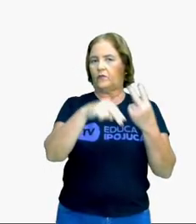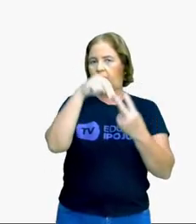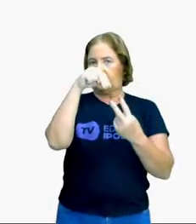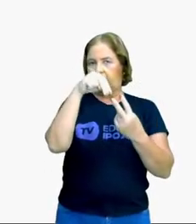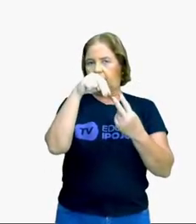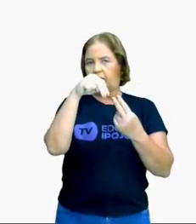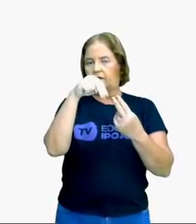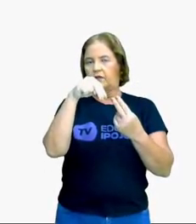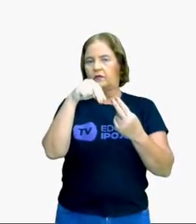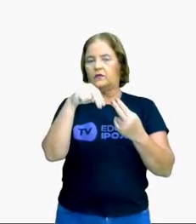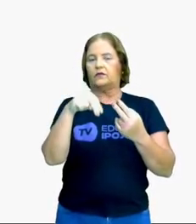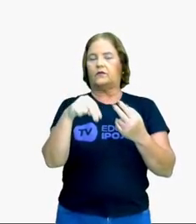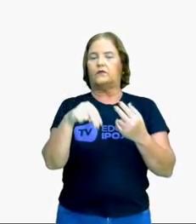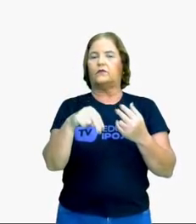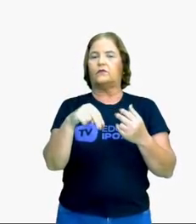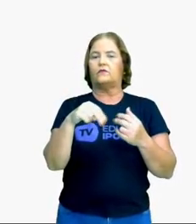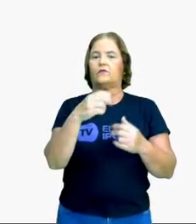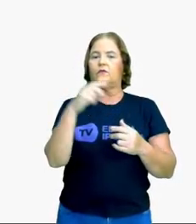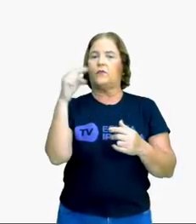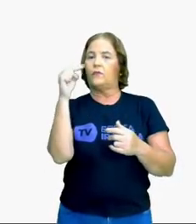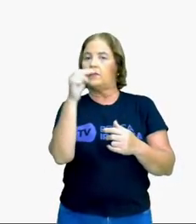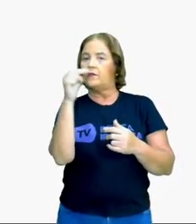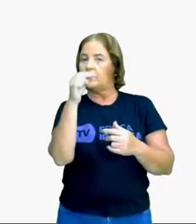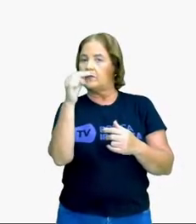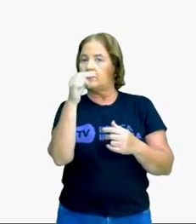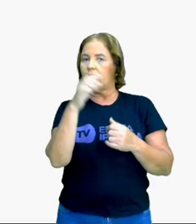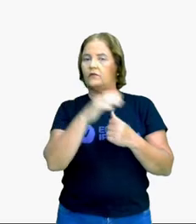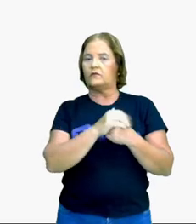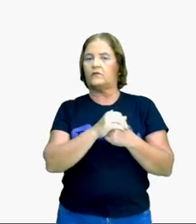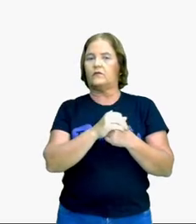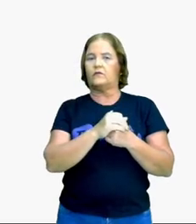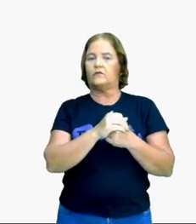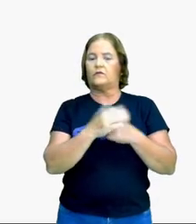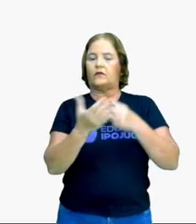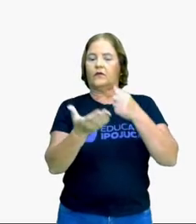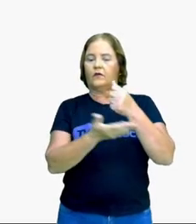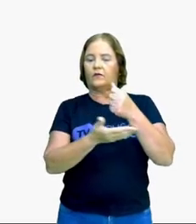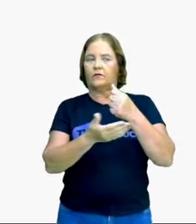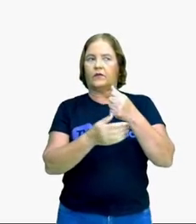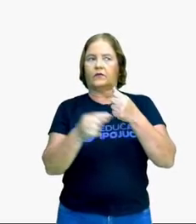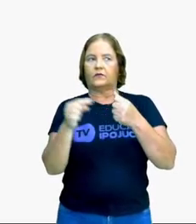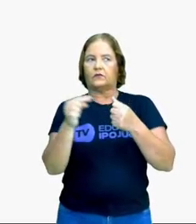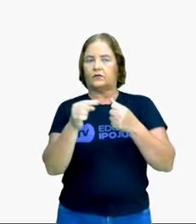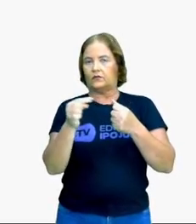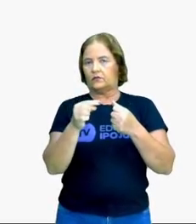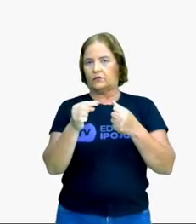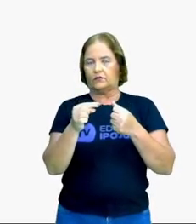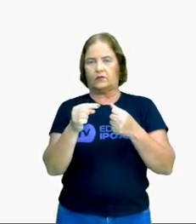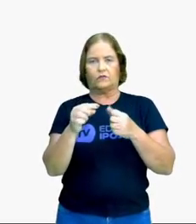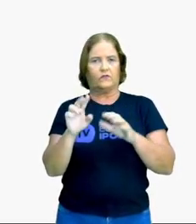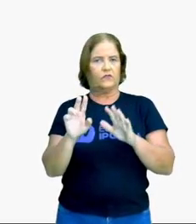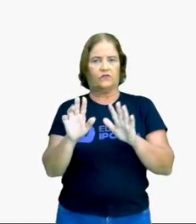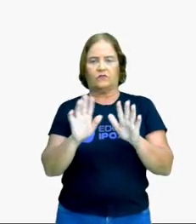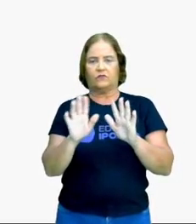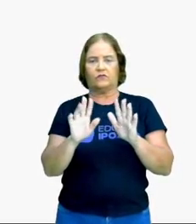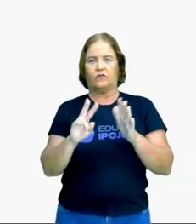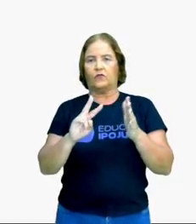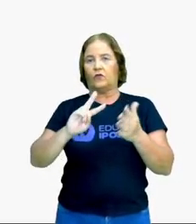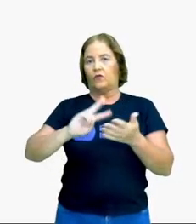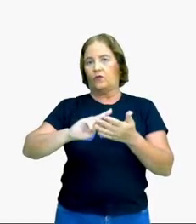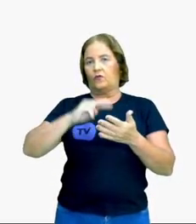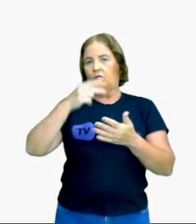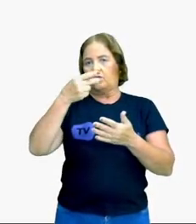expoente negativo. Expoente negativo, base negativa. Não interfere. O inverso,